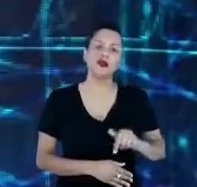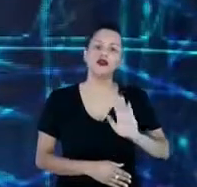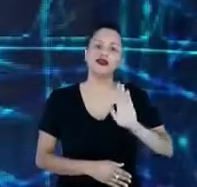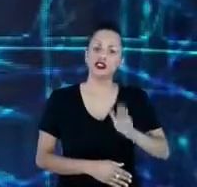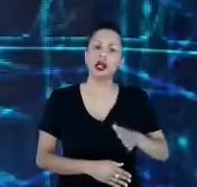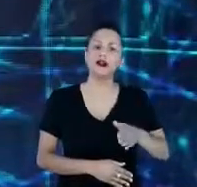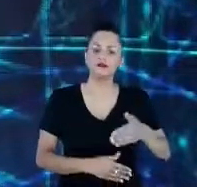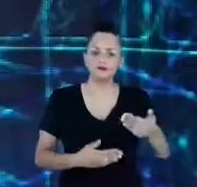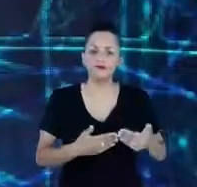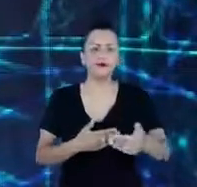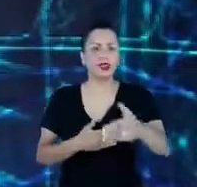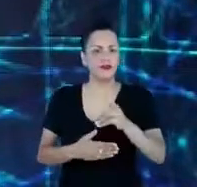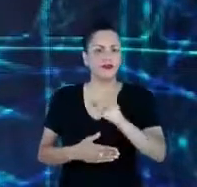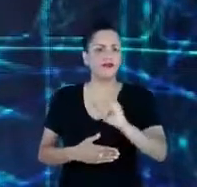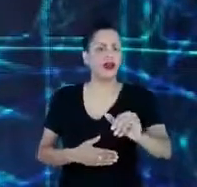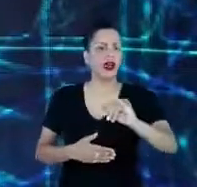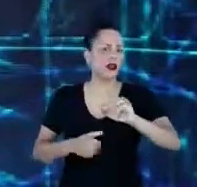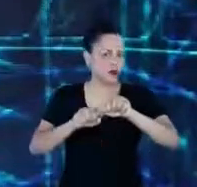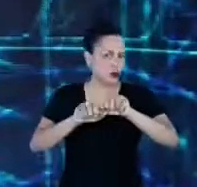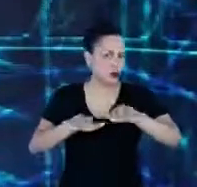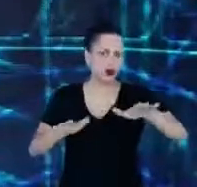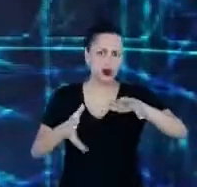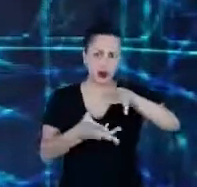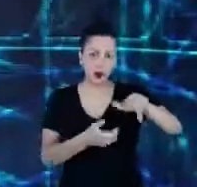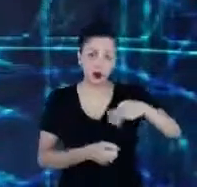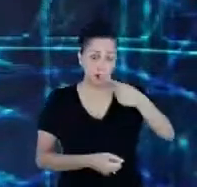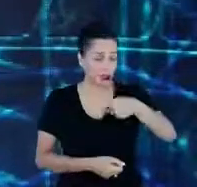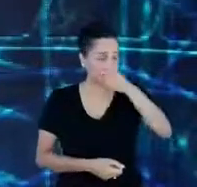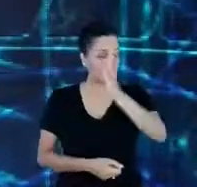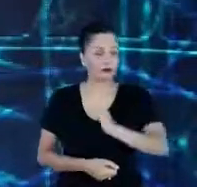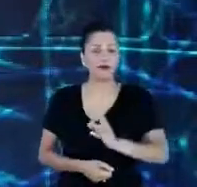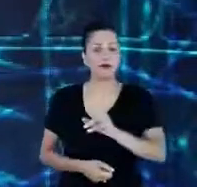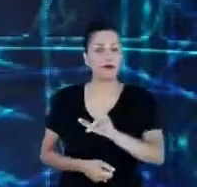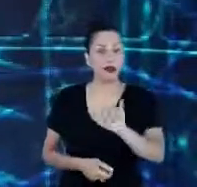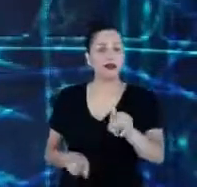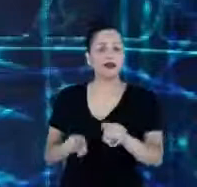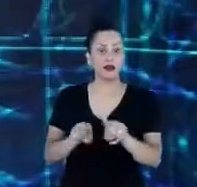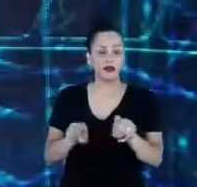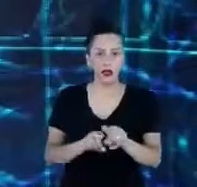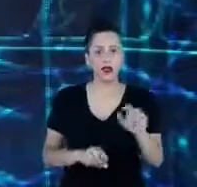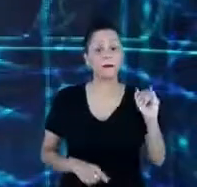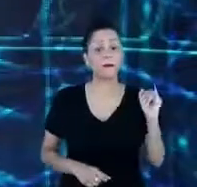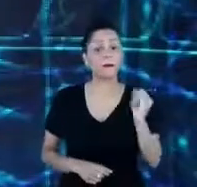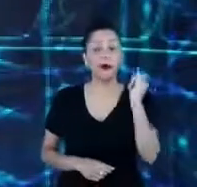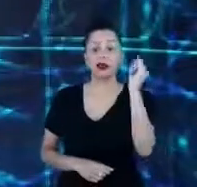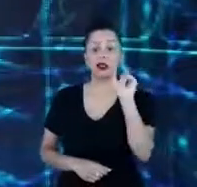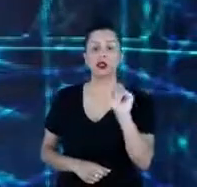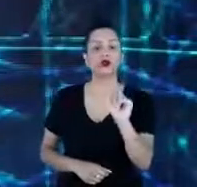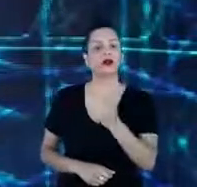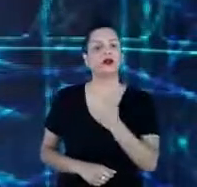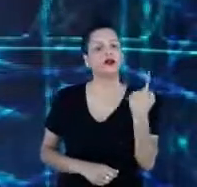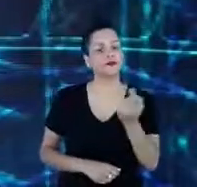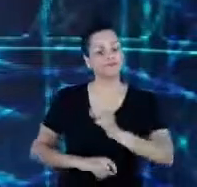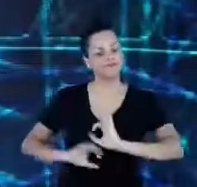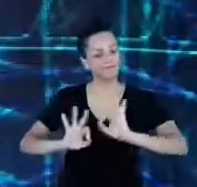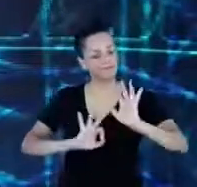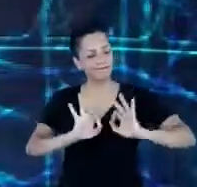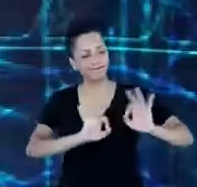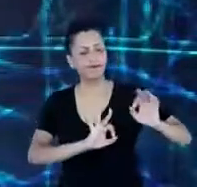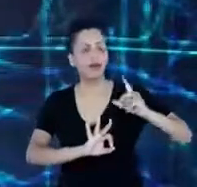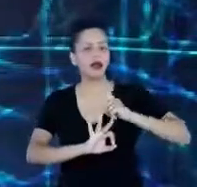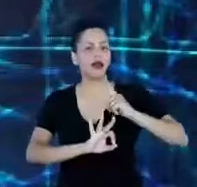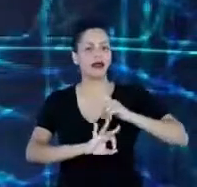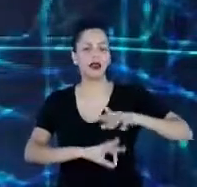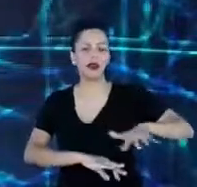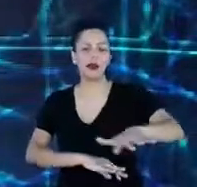quiser ela vai acontecer no mundo inteiro e aqui no Brasil não vai ser diferente o importante é que a gente de fato se prepare para ter um ambiente com